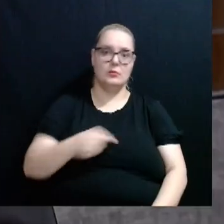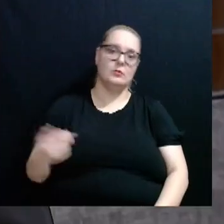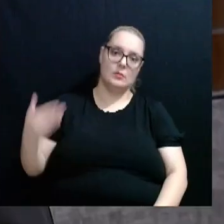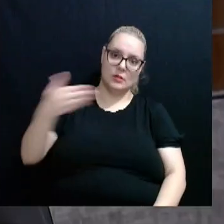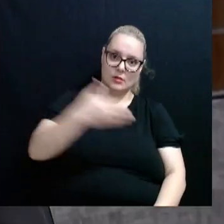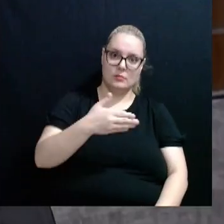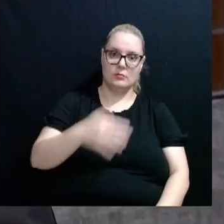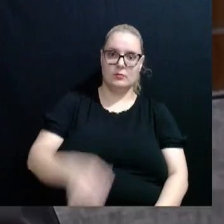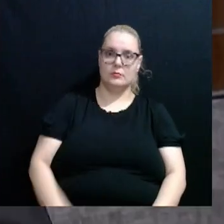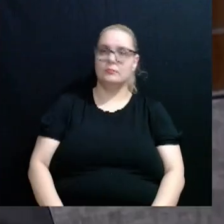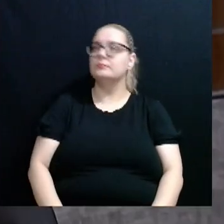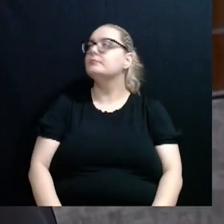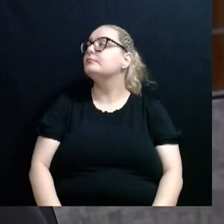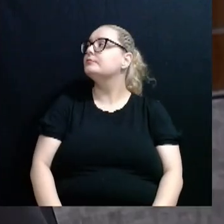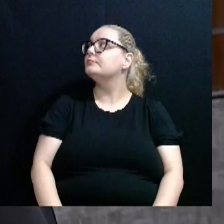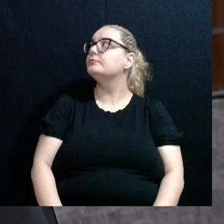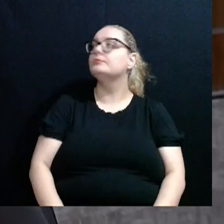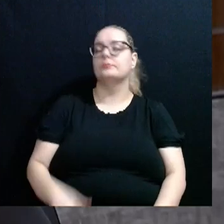esse